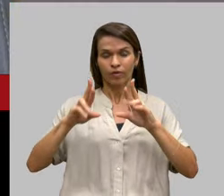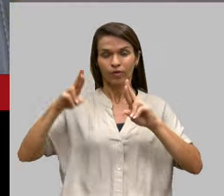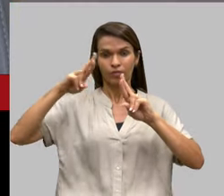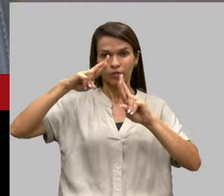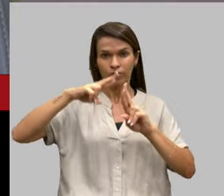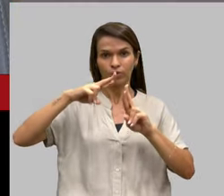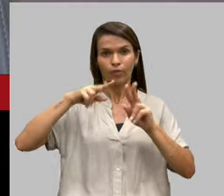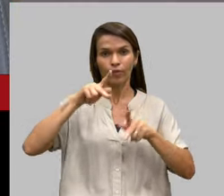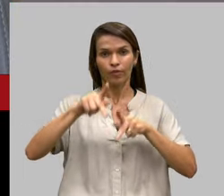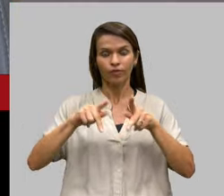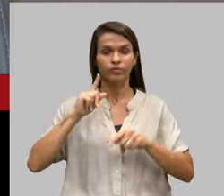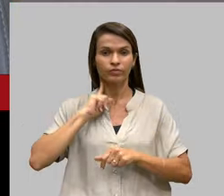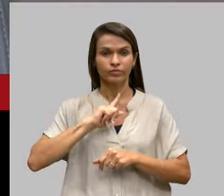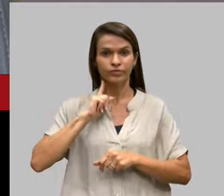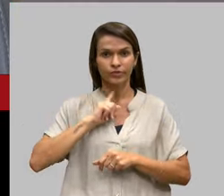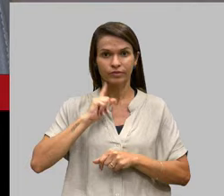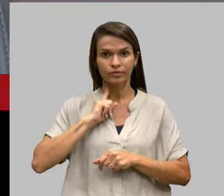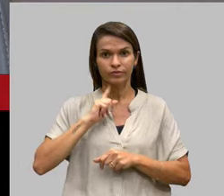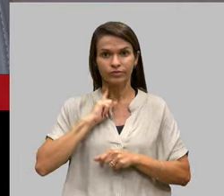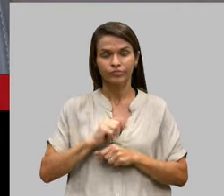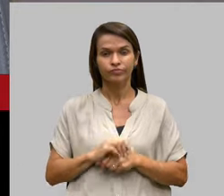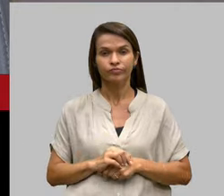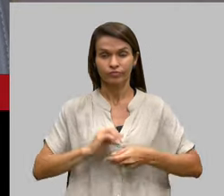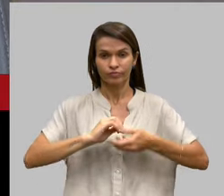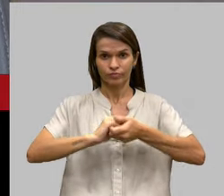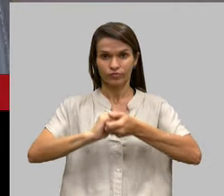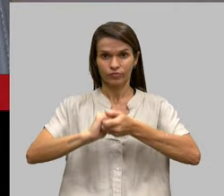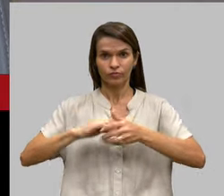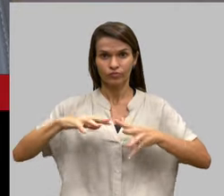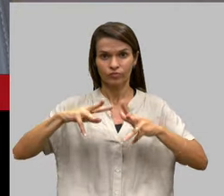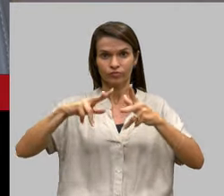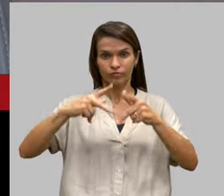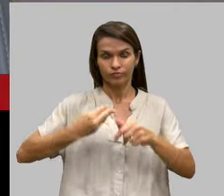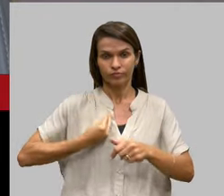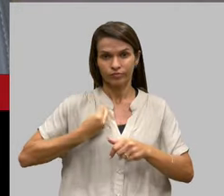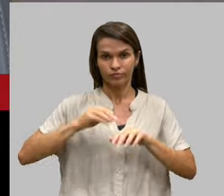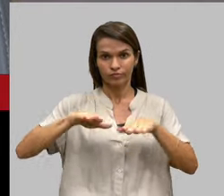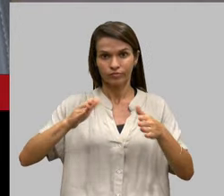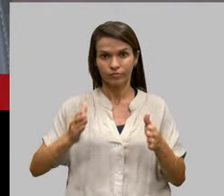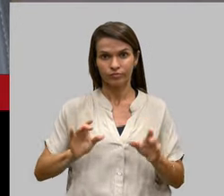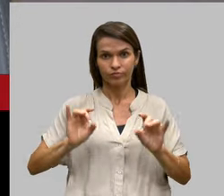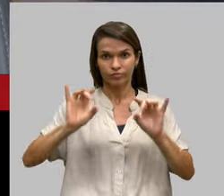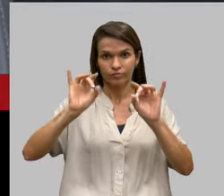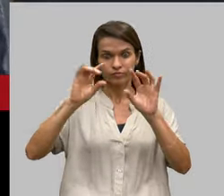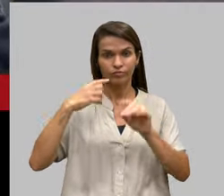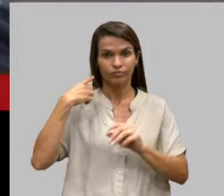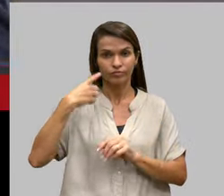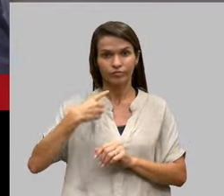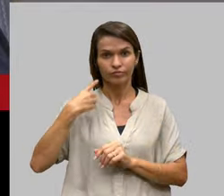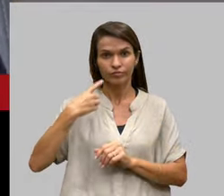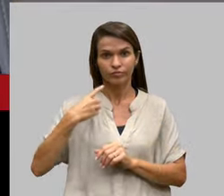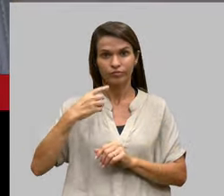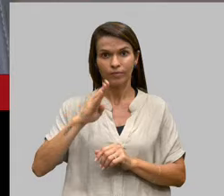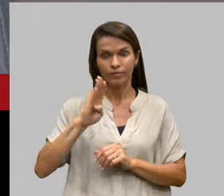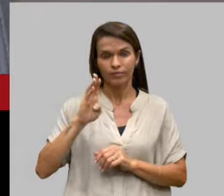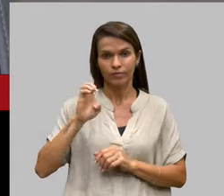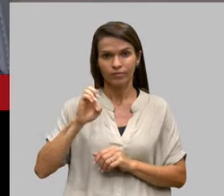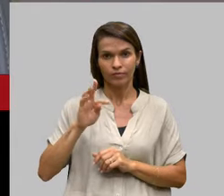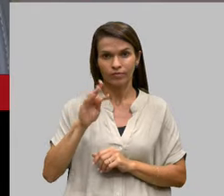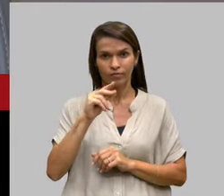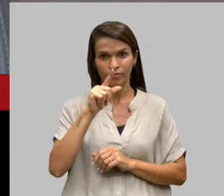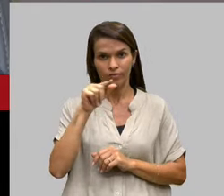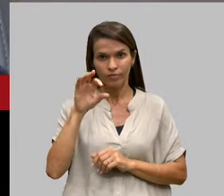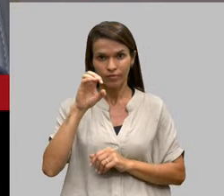então aqui eh cumprimento todos os integrantes aqui da mesa especialmente ao Deputado Betão Betão